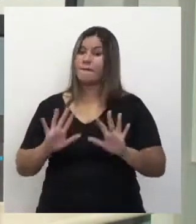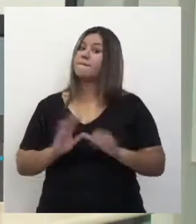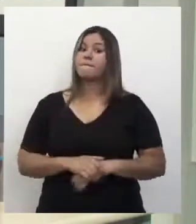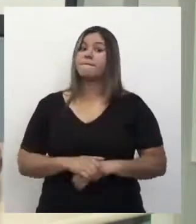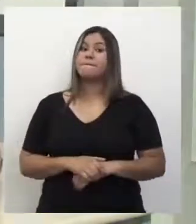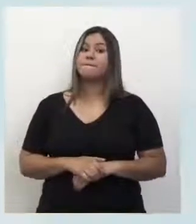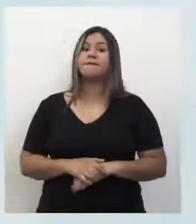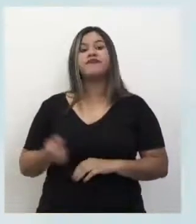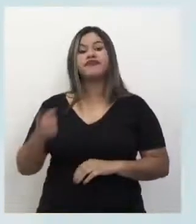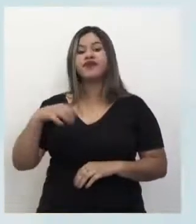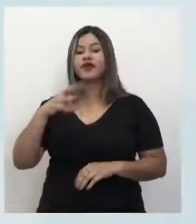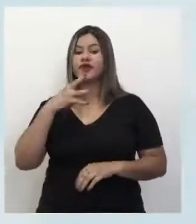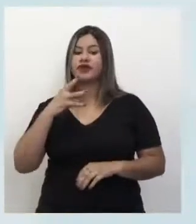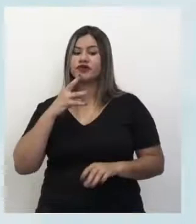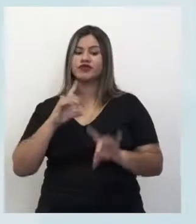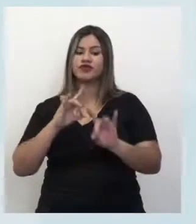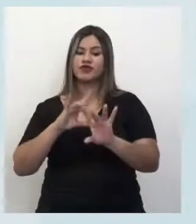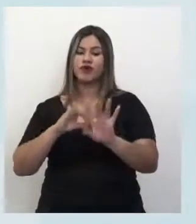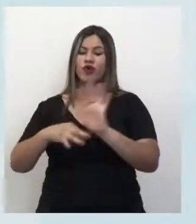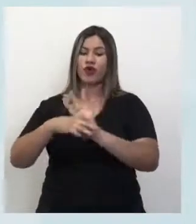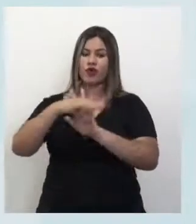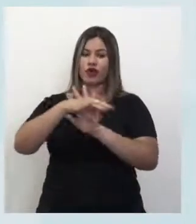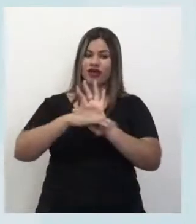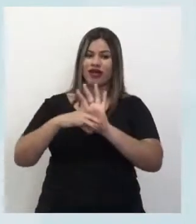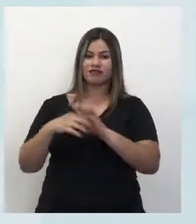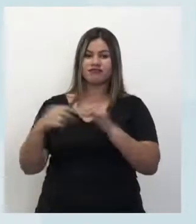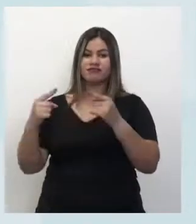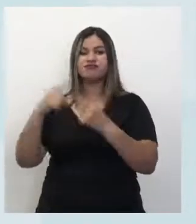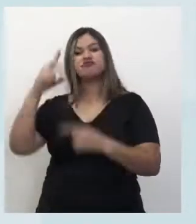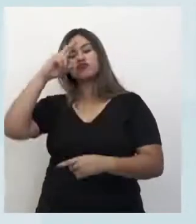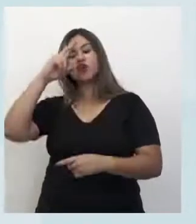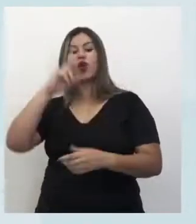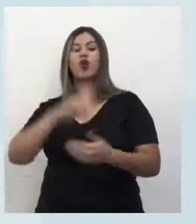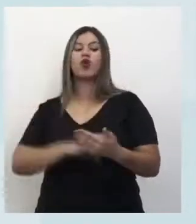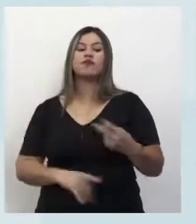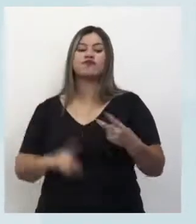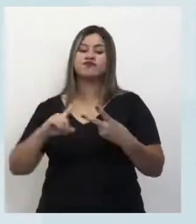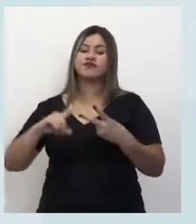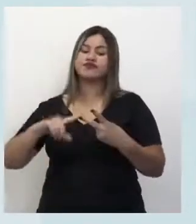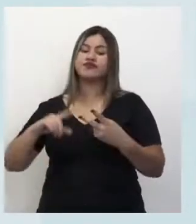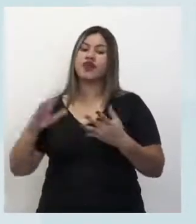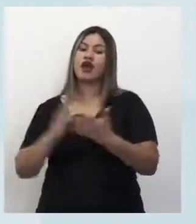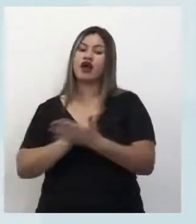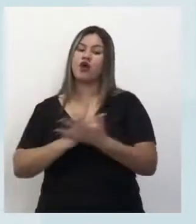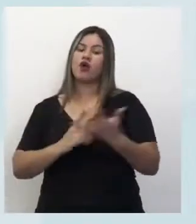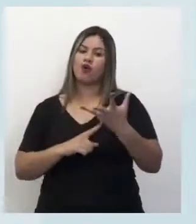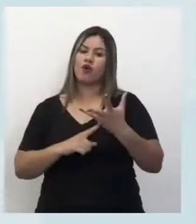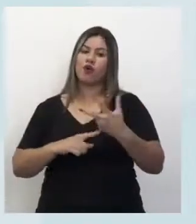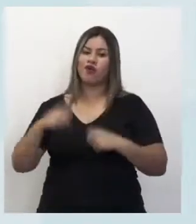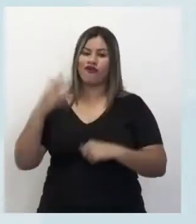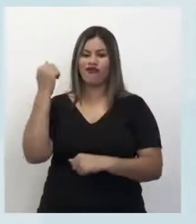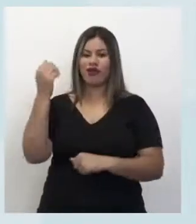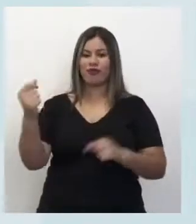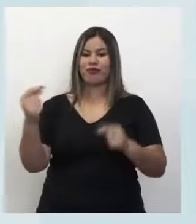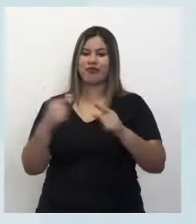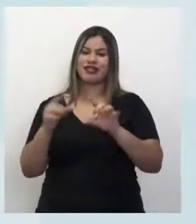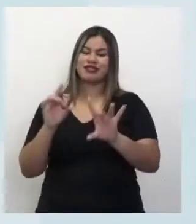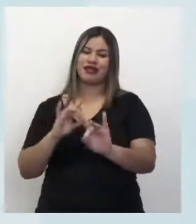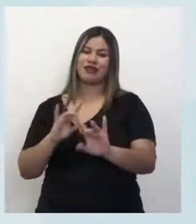nós conhecemos a técnica do mosaico e sua história. Conversamos sobre alguns artistas e seus estilos na técnica de